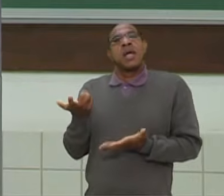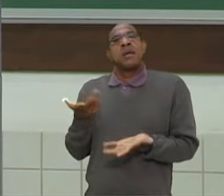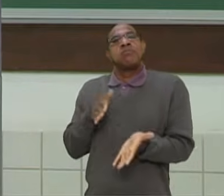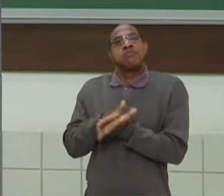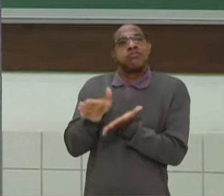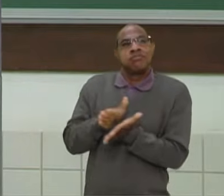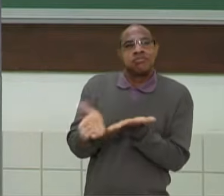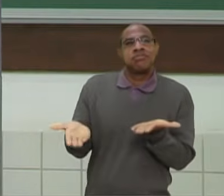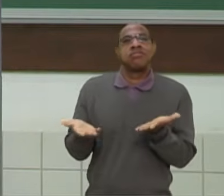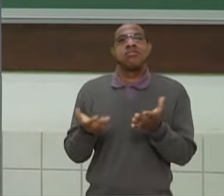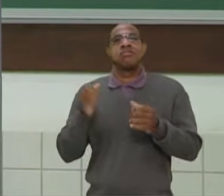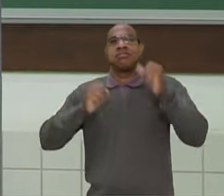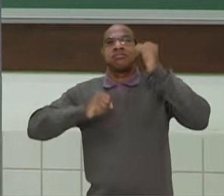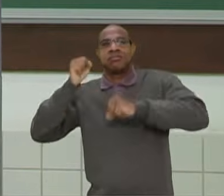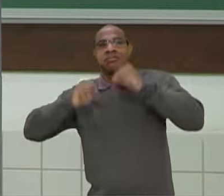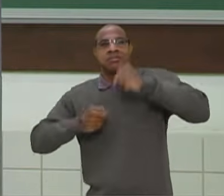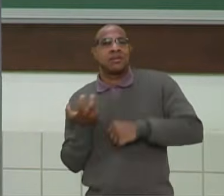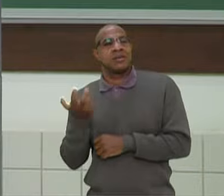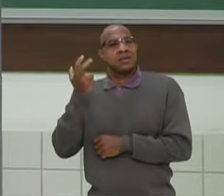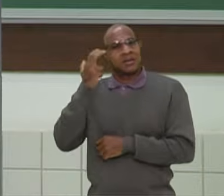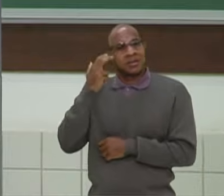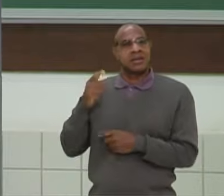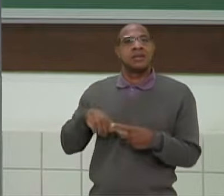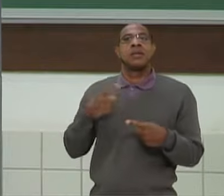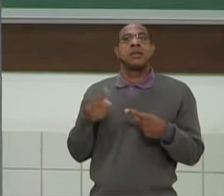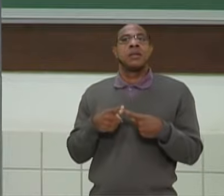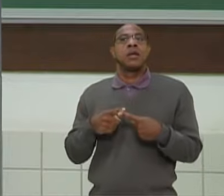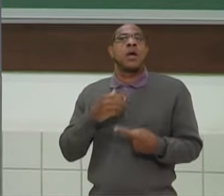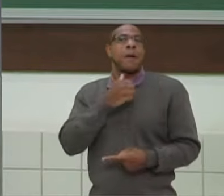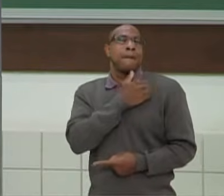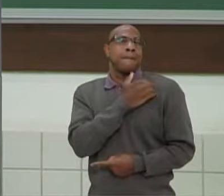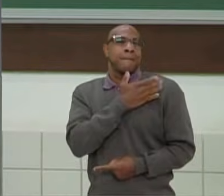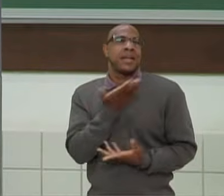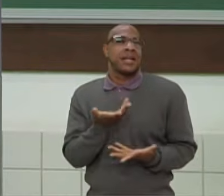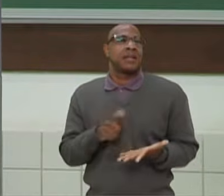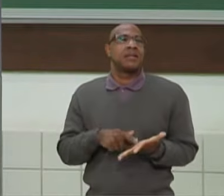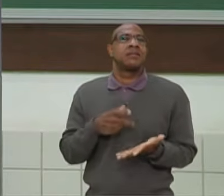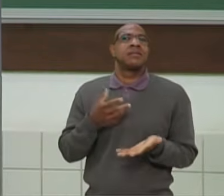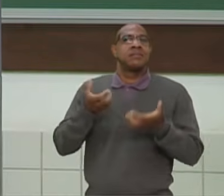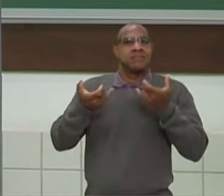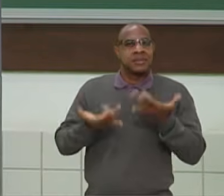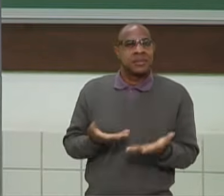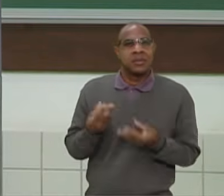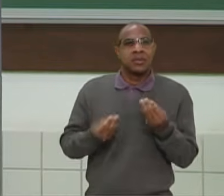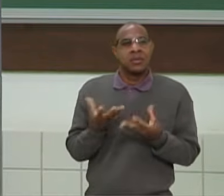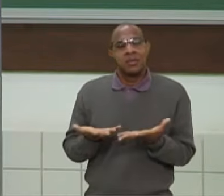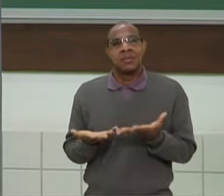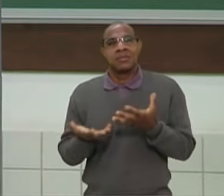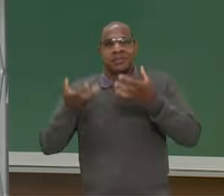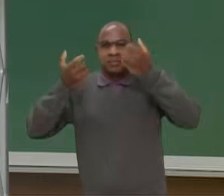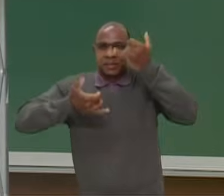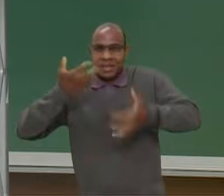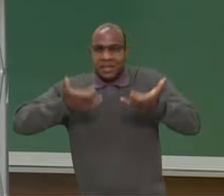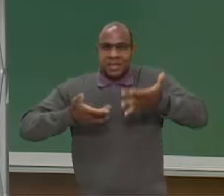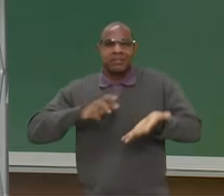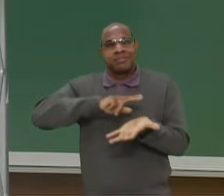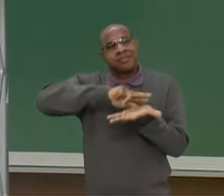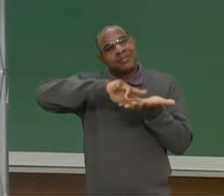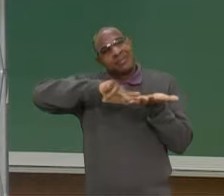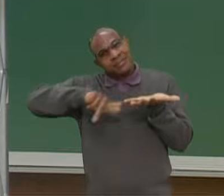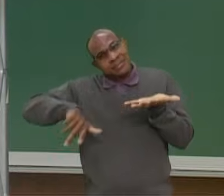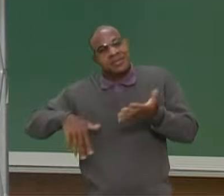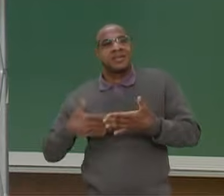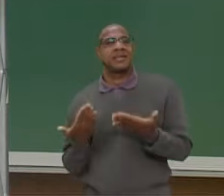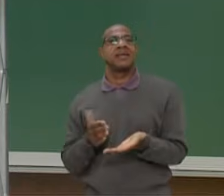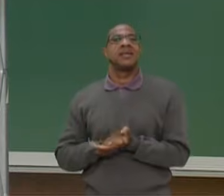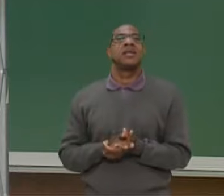consumo e tudo mais. E aí, a parte de preconceito, a gente estudou discriminação, intolerância, questão de gênero, várias coisinhas